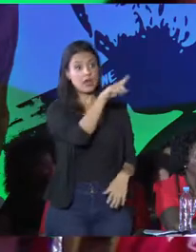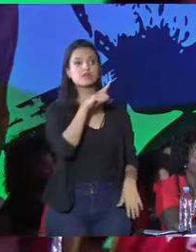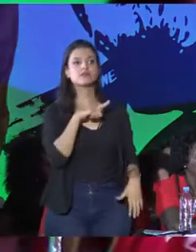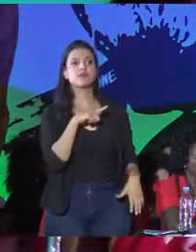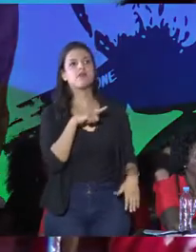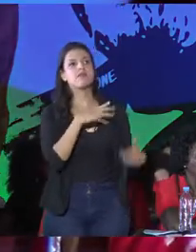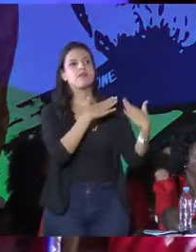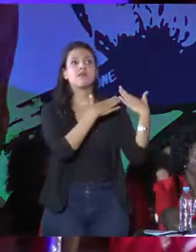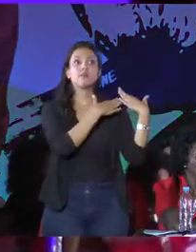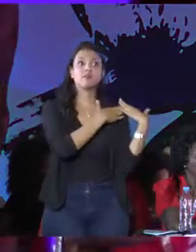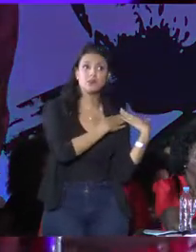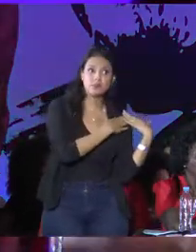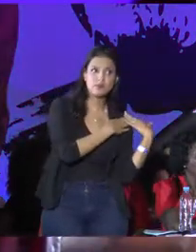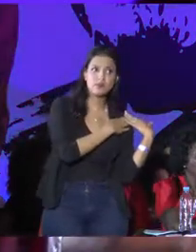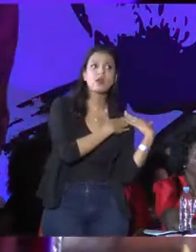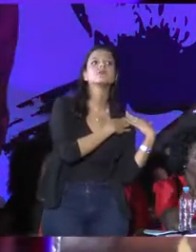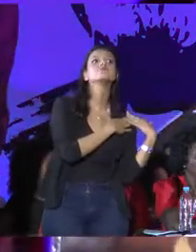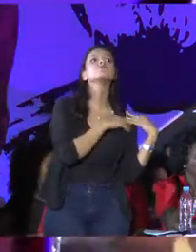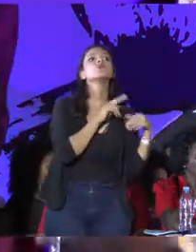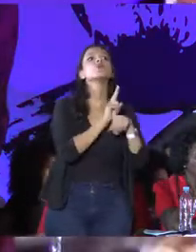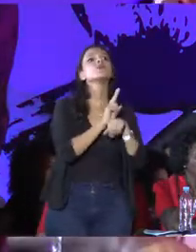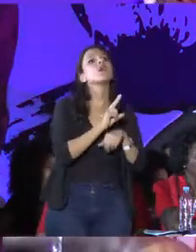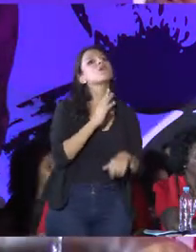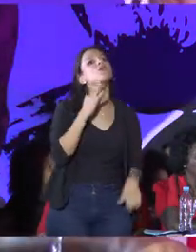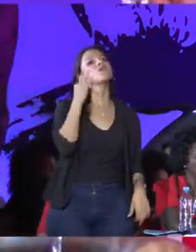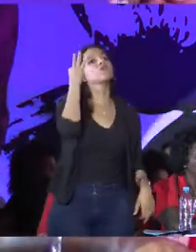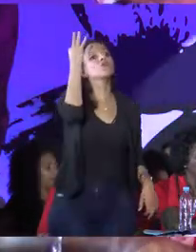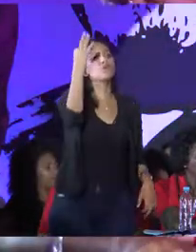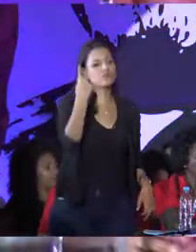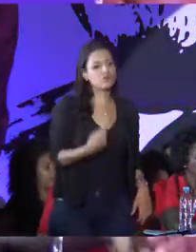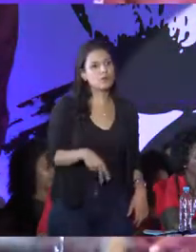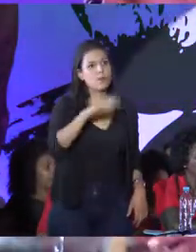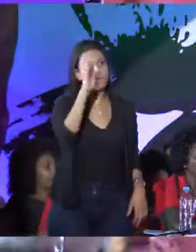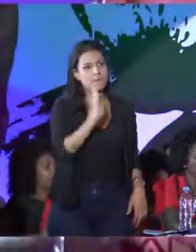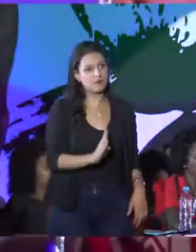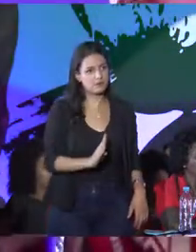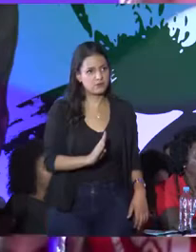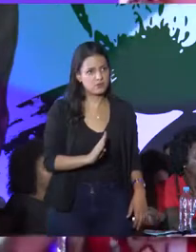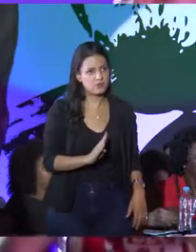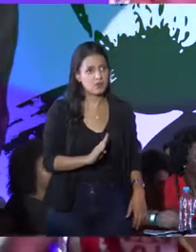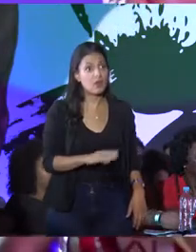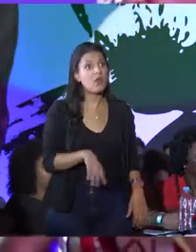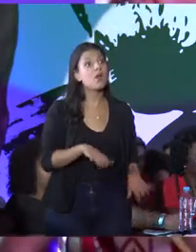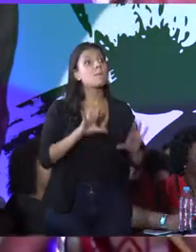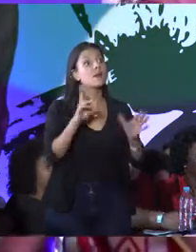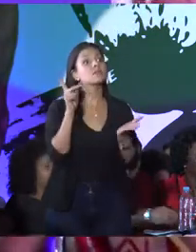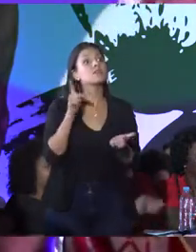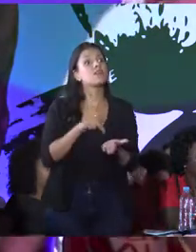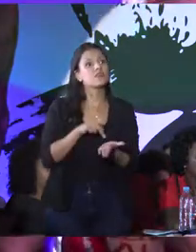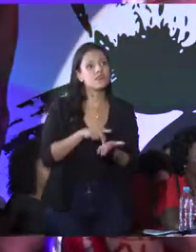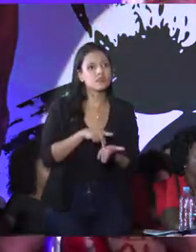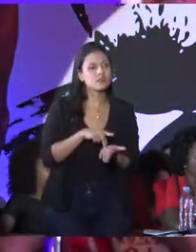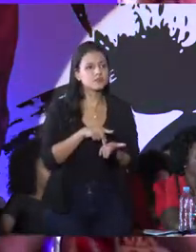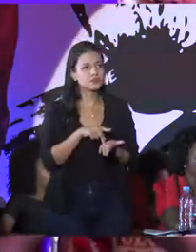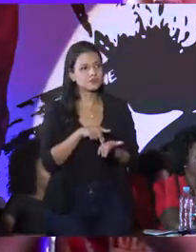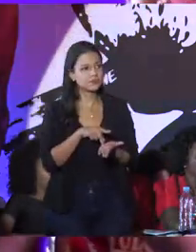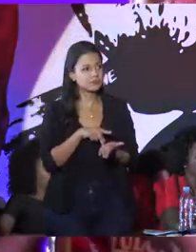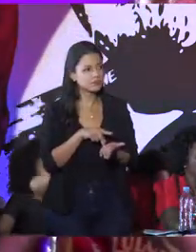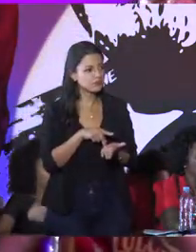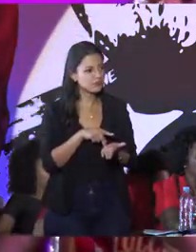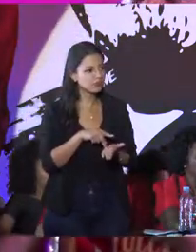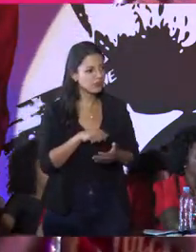com o futuro próximo do nosso país. E é verdade que o aprendizado,